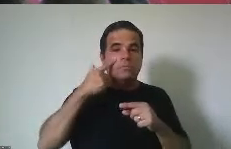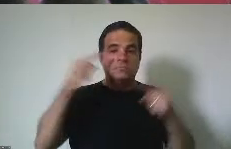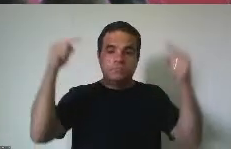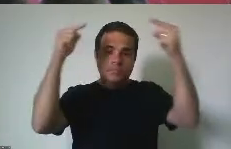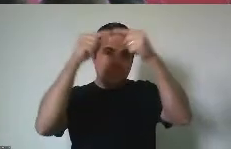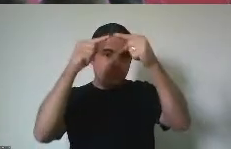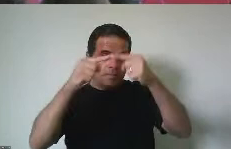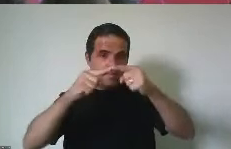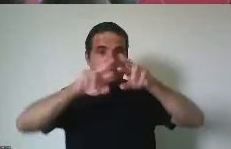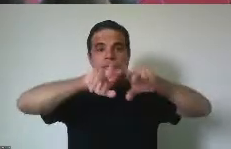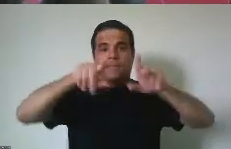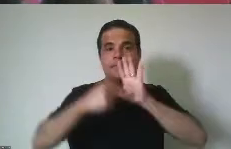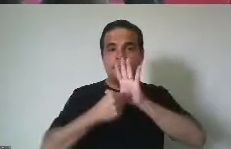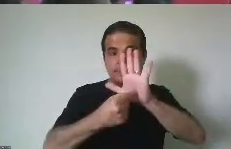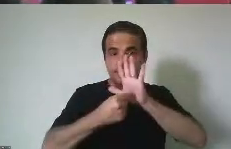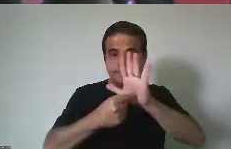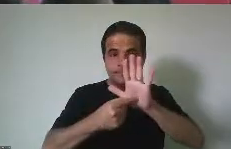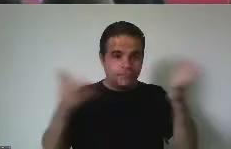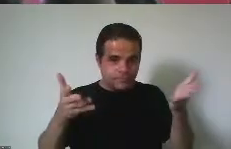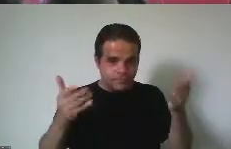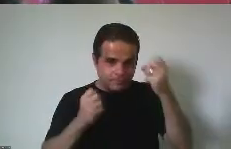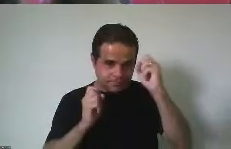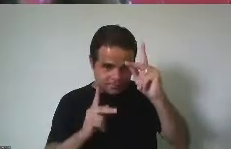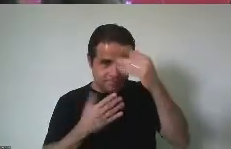apresentações do dia muito obrigado